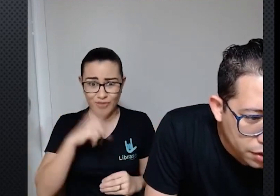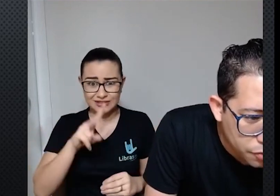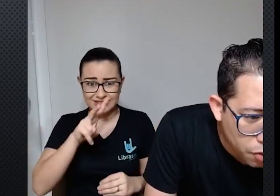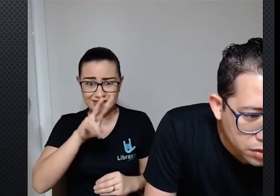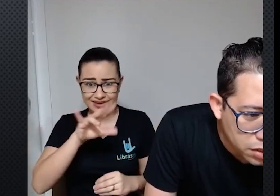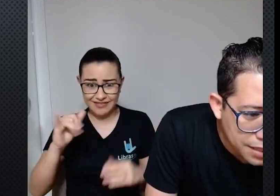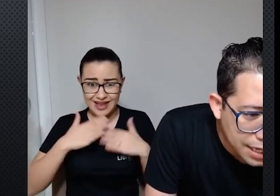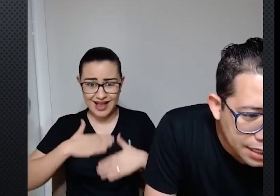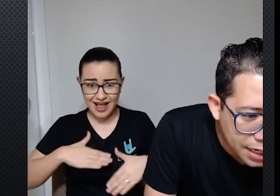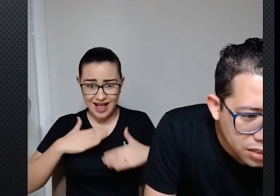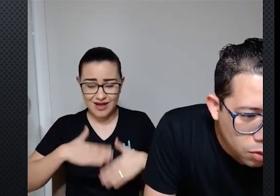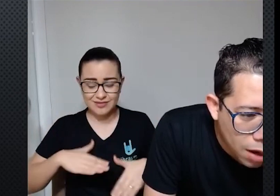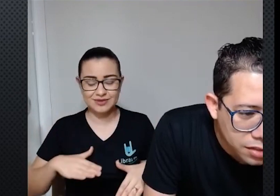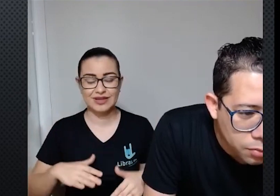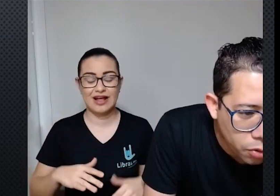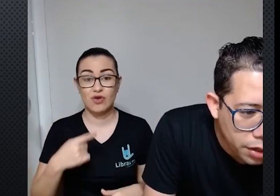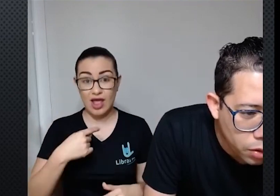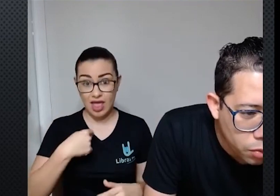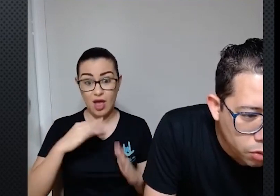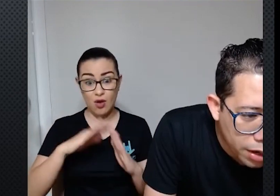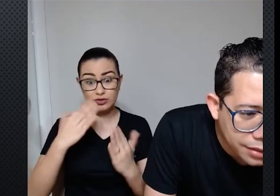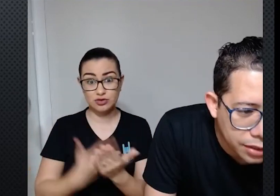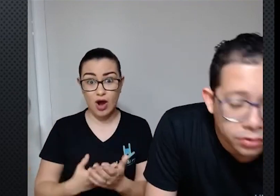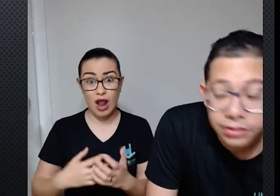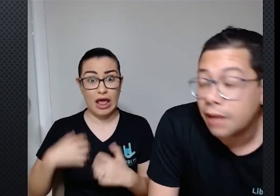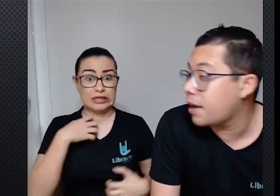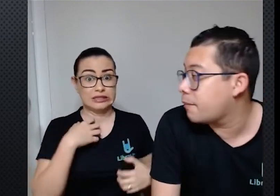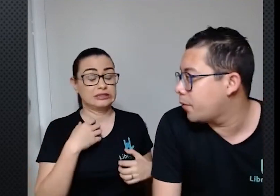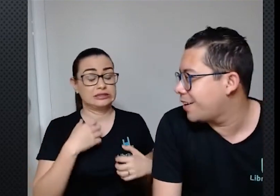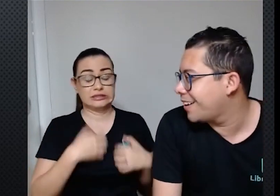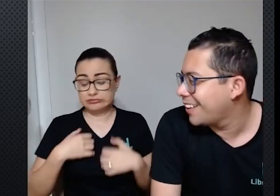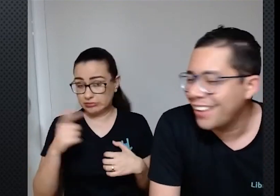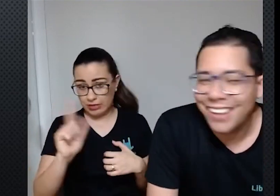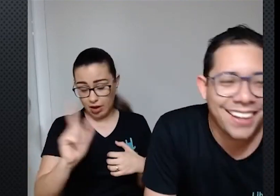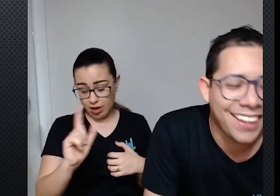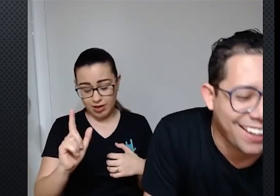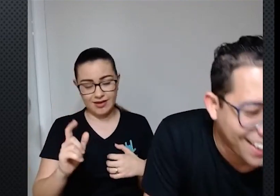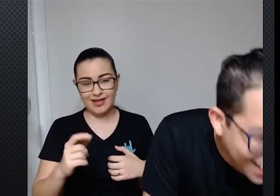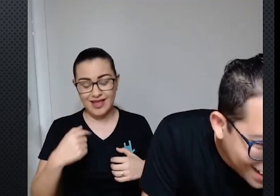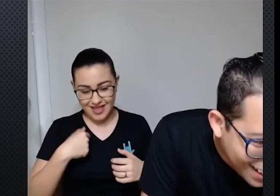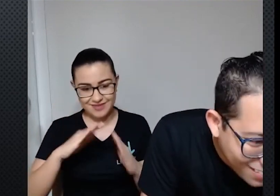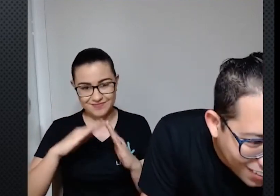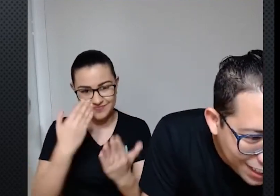fica tão nervosa, mas na igreja quase morreu. O coração sai pela boca.